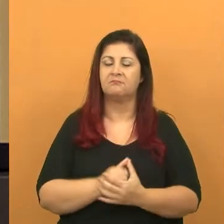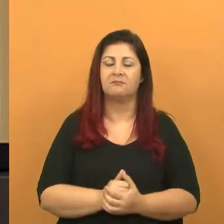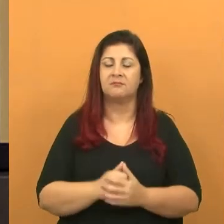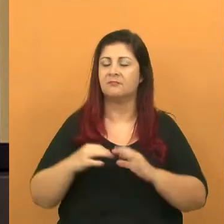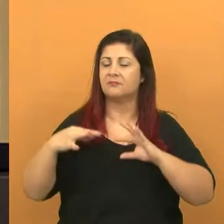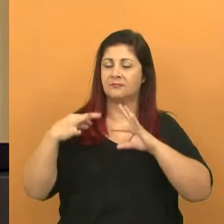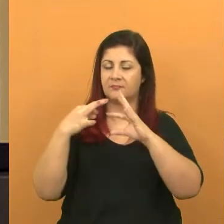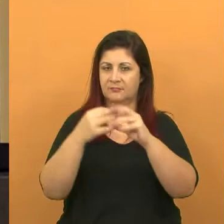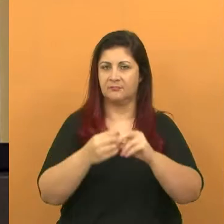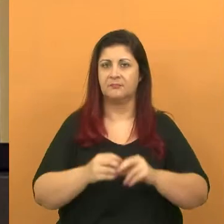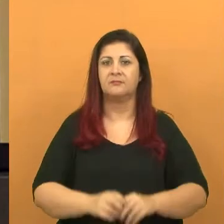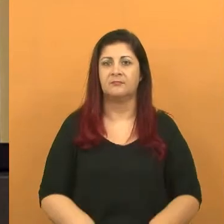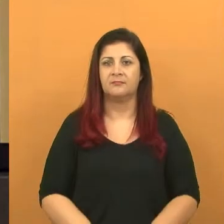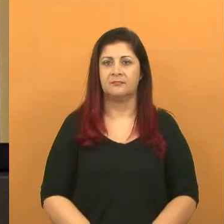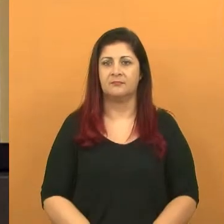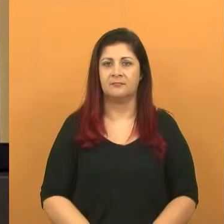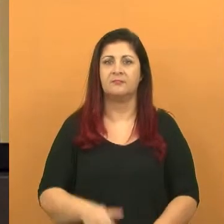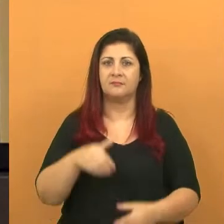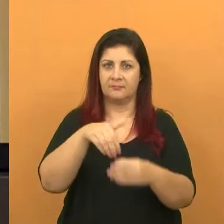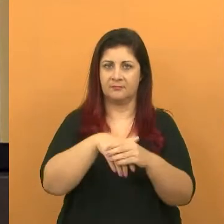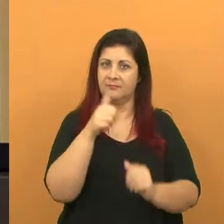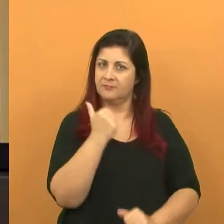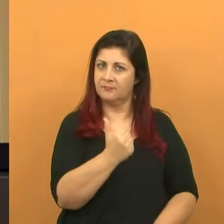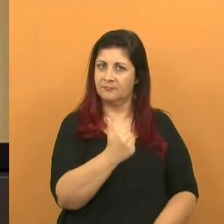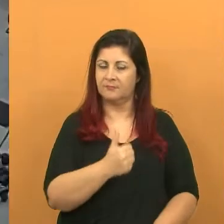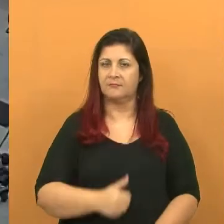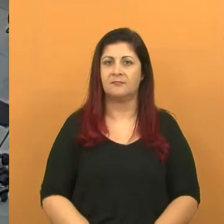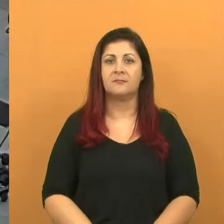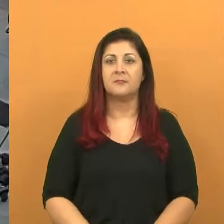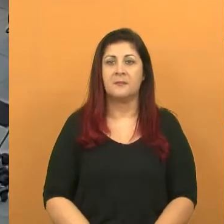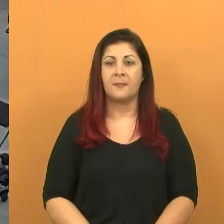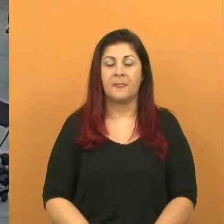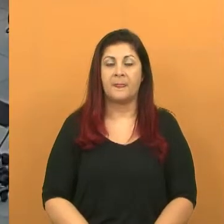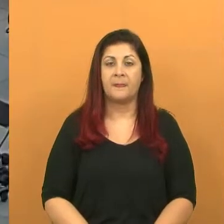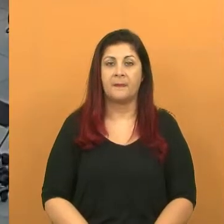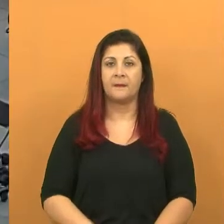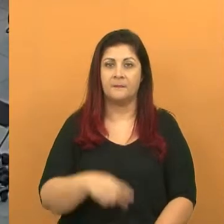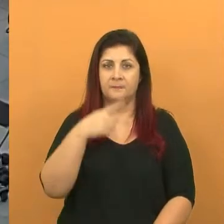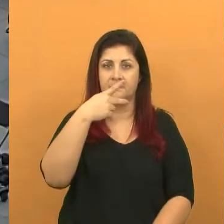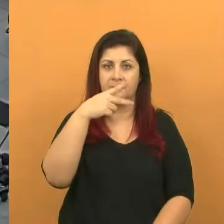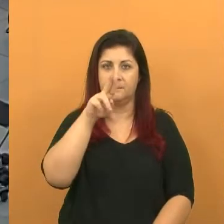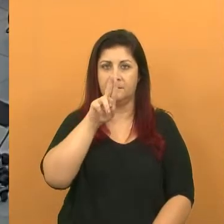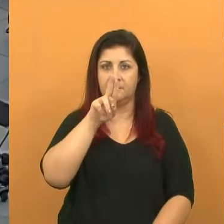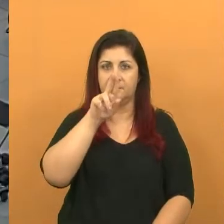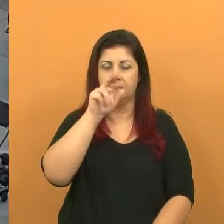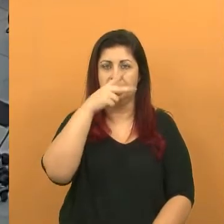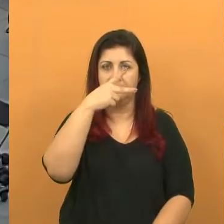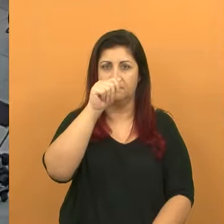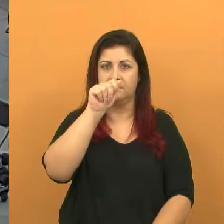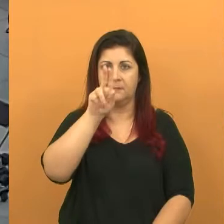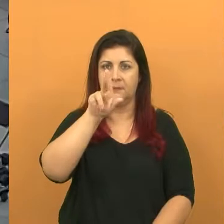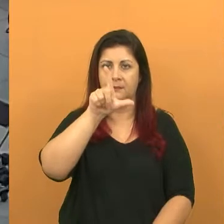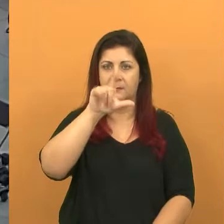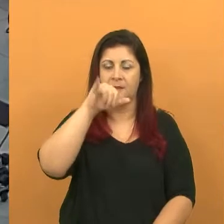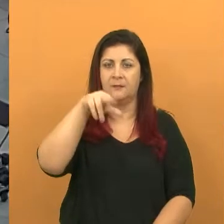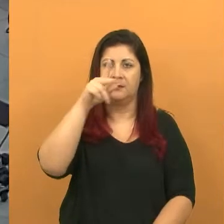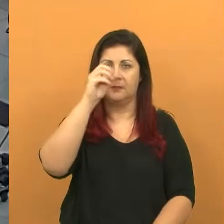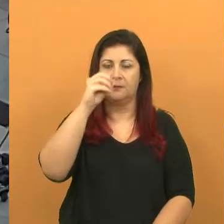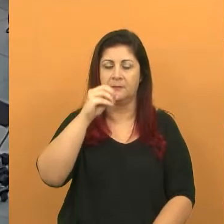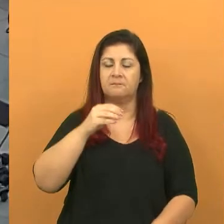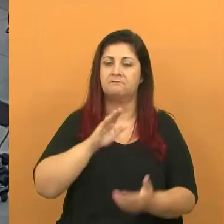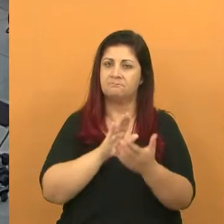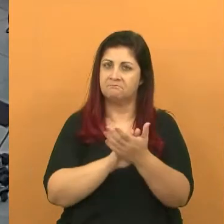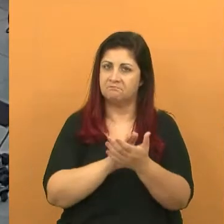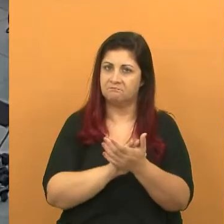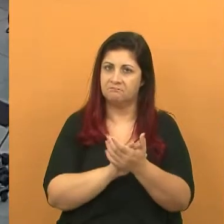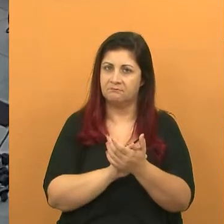contadores, e parabéns, Lucimar. Favorável. Como vota vereador Paulinho do Esporte? Mais uma vez, parabéns, Lucimar,